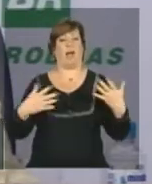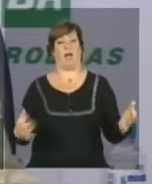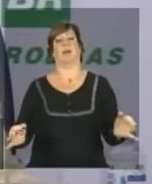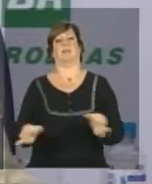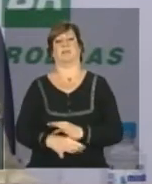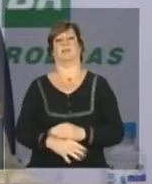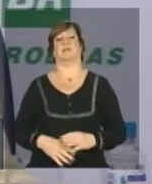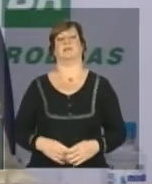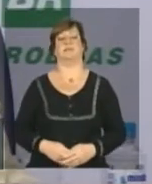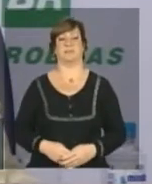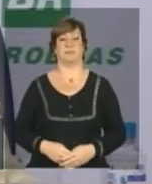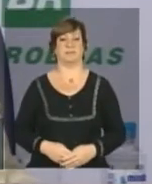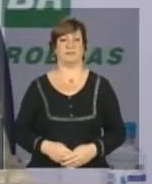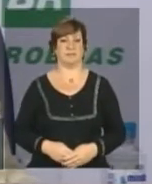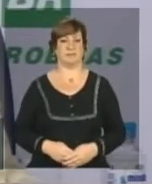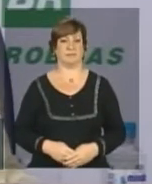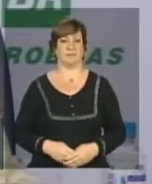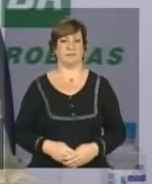resolveu. Graça.